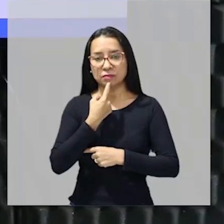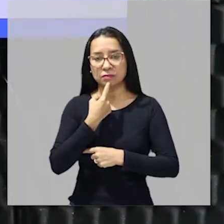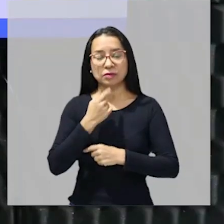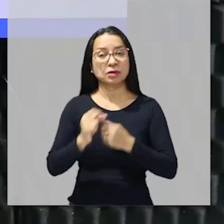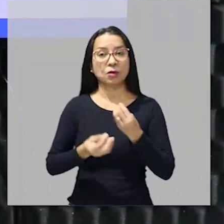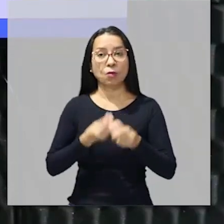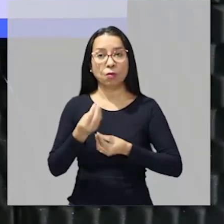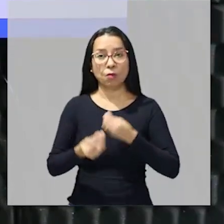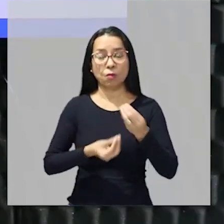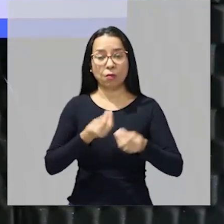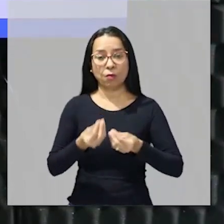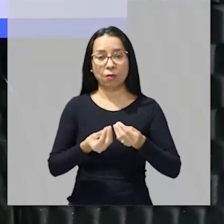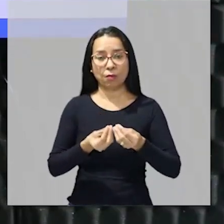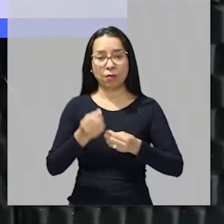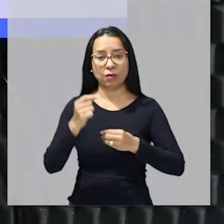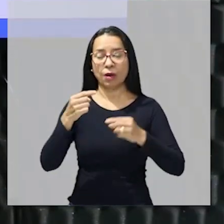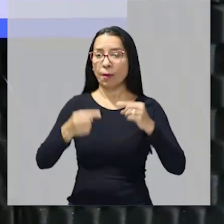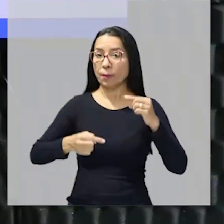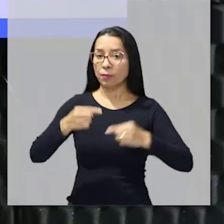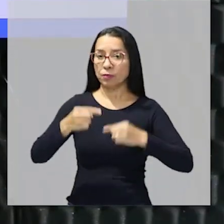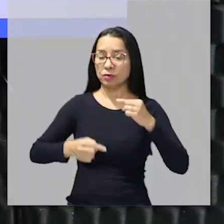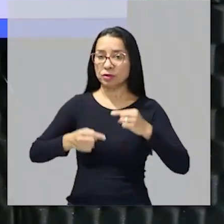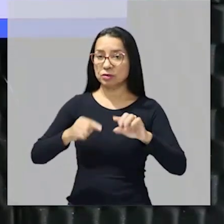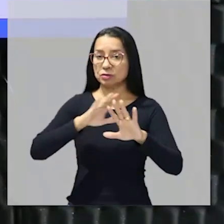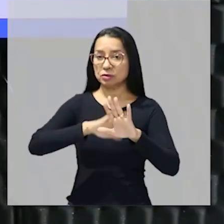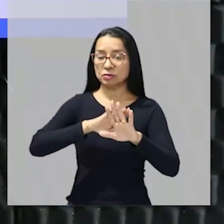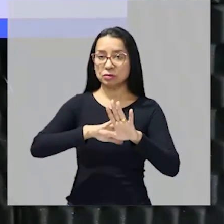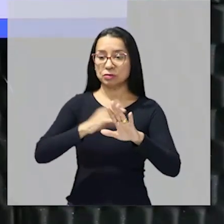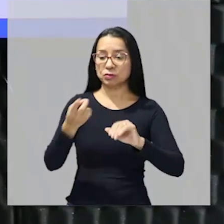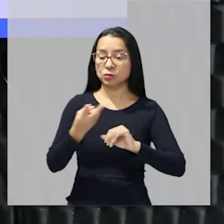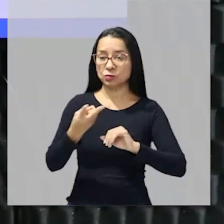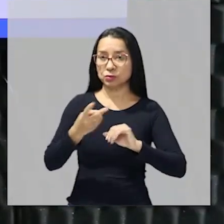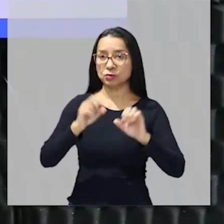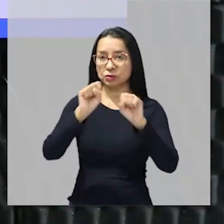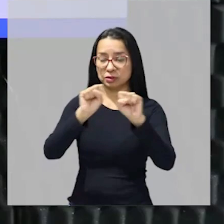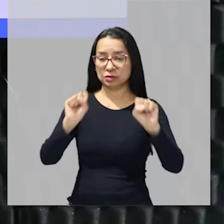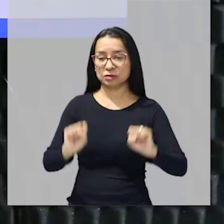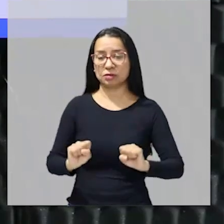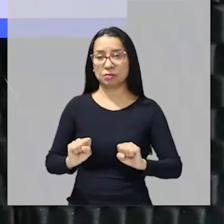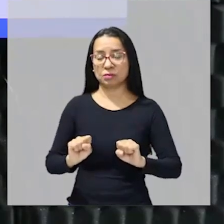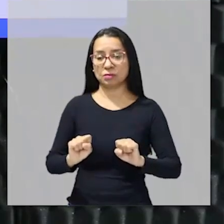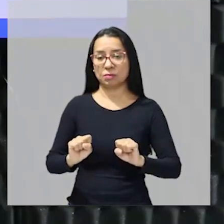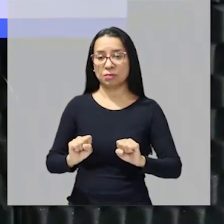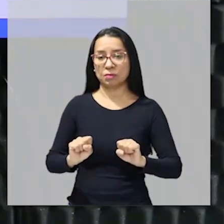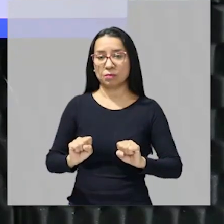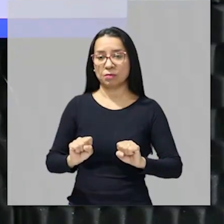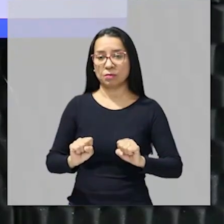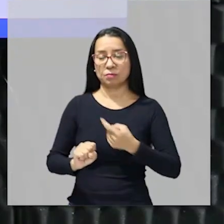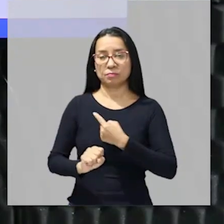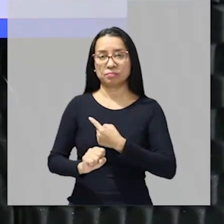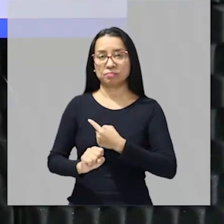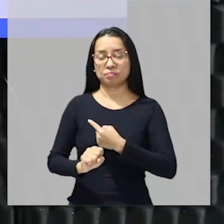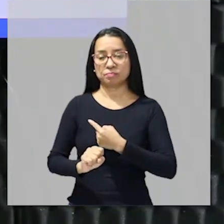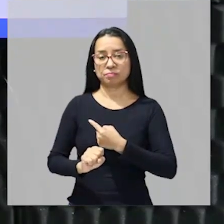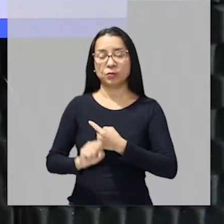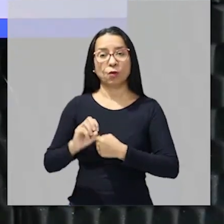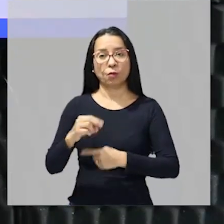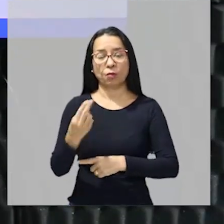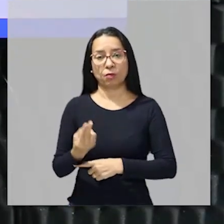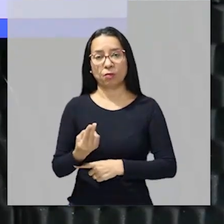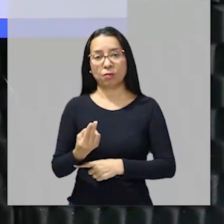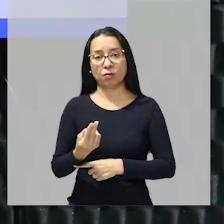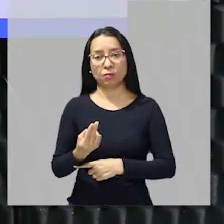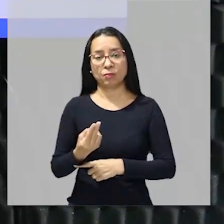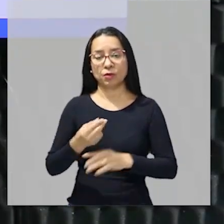política e ideológica entre esses dois sistemas antagônicos, entre esses dois sistemas díspares, ou seja,